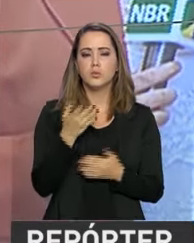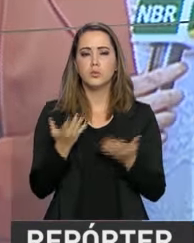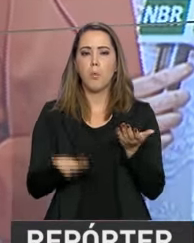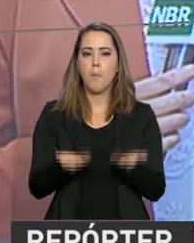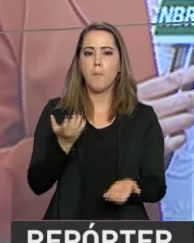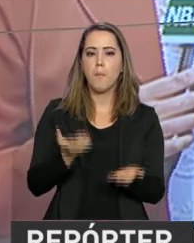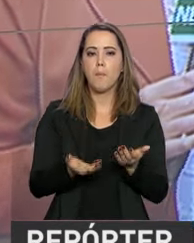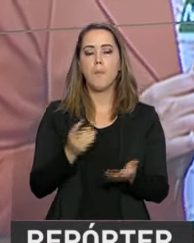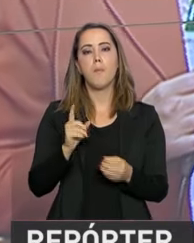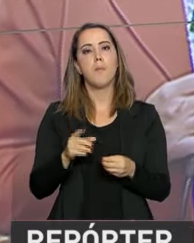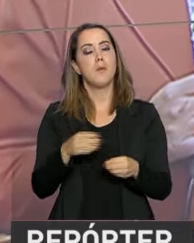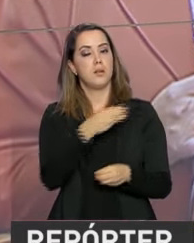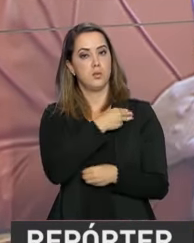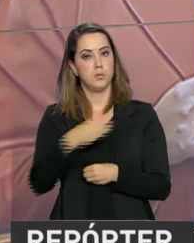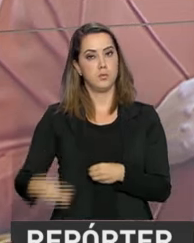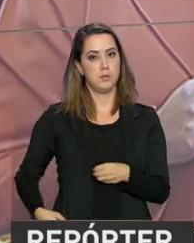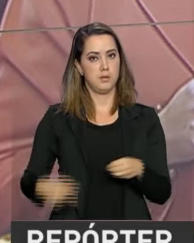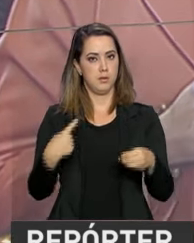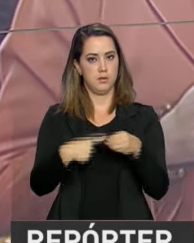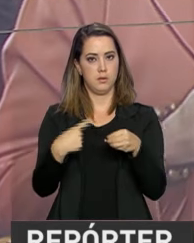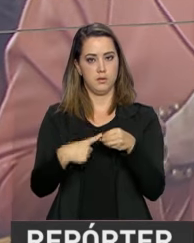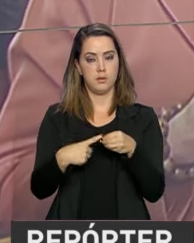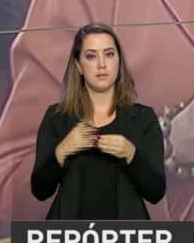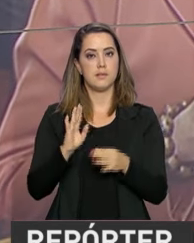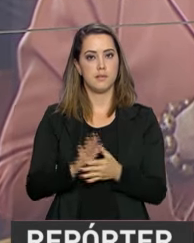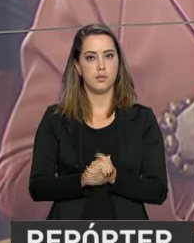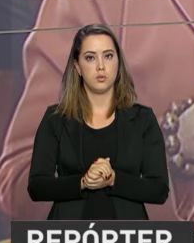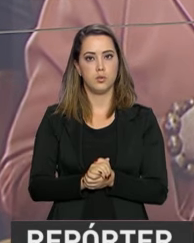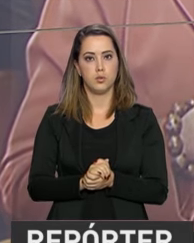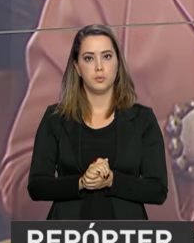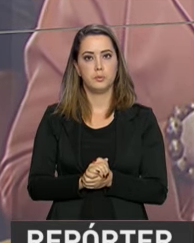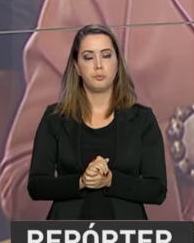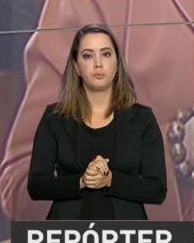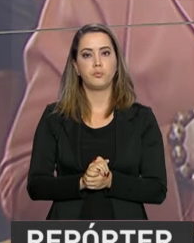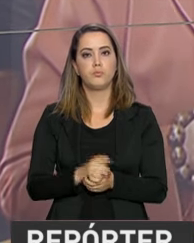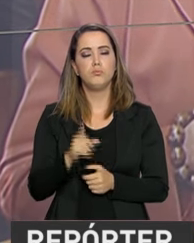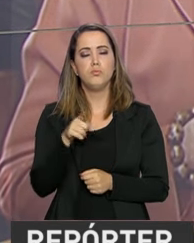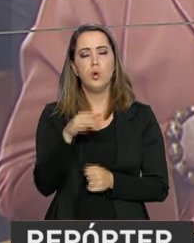ações da pasta. Taíssa. Boa tarde. Quais são as suas informações?